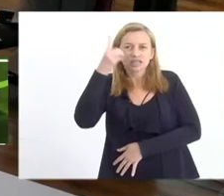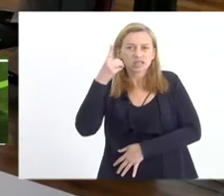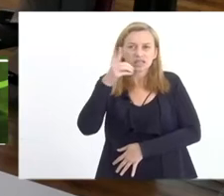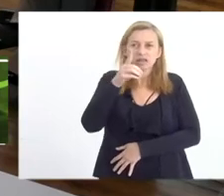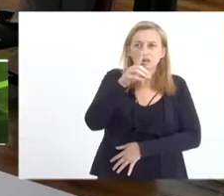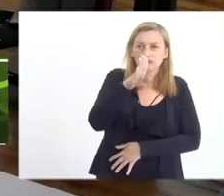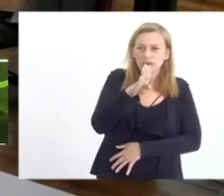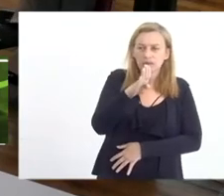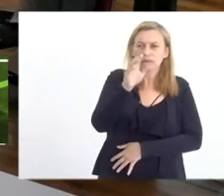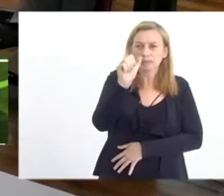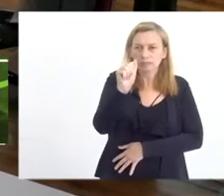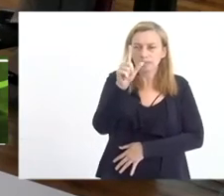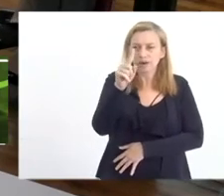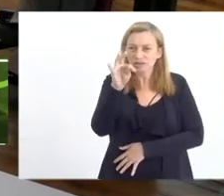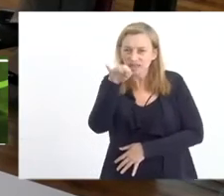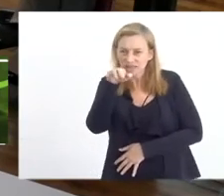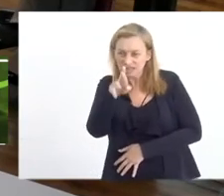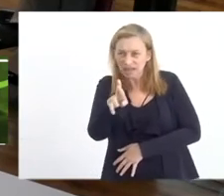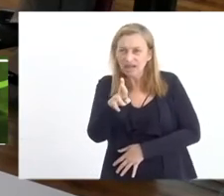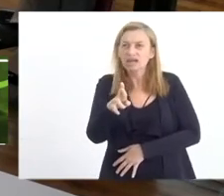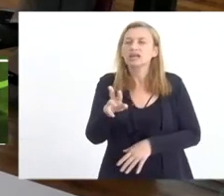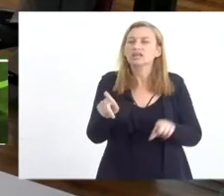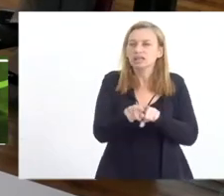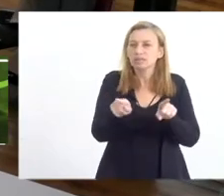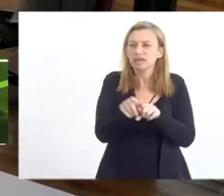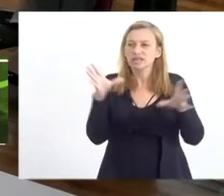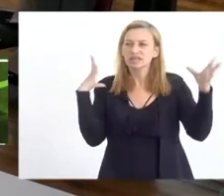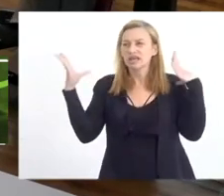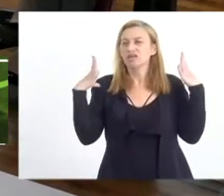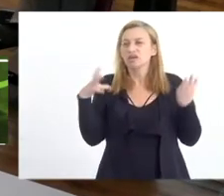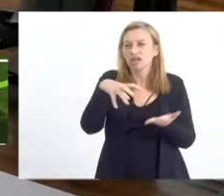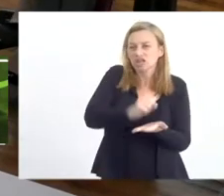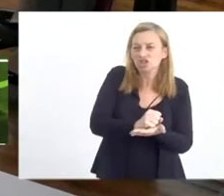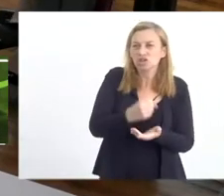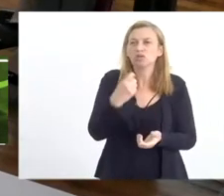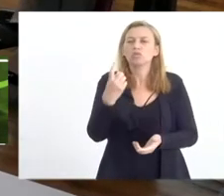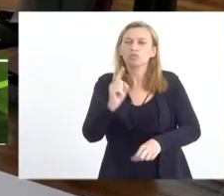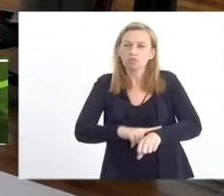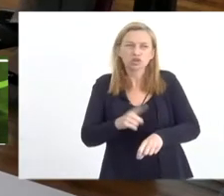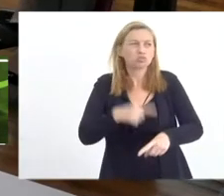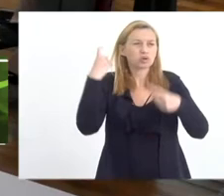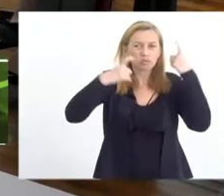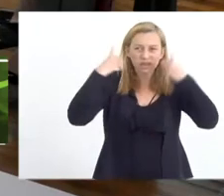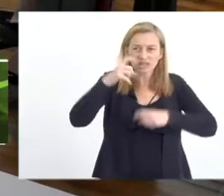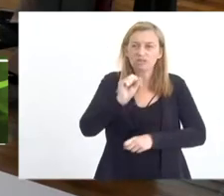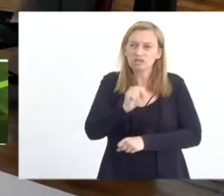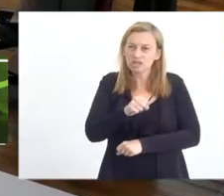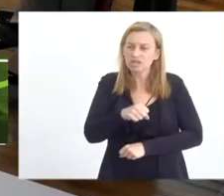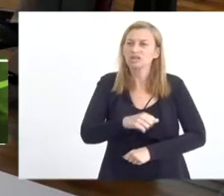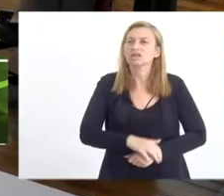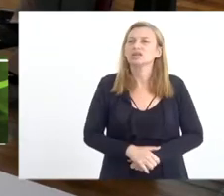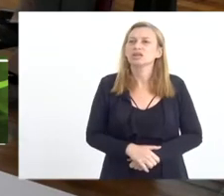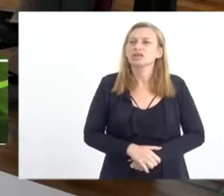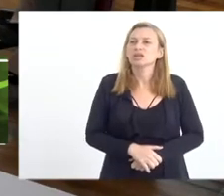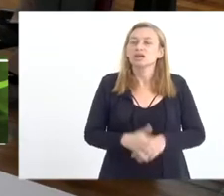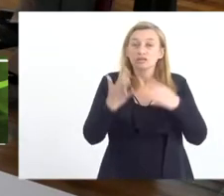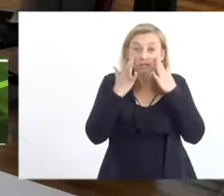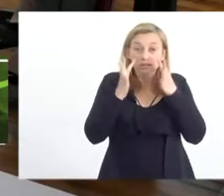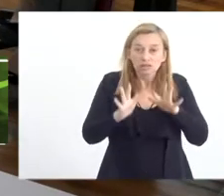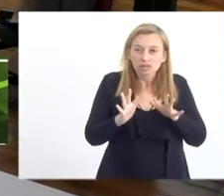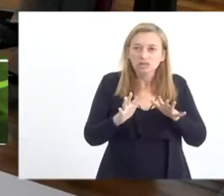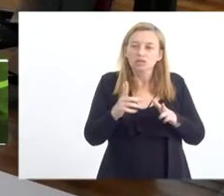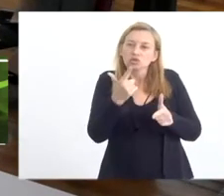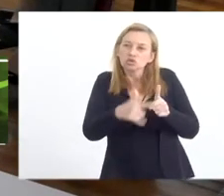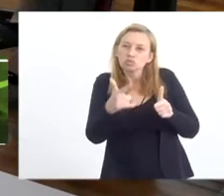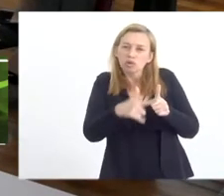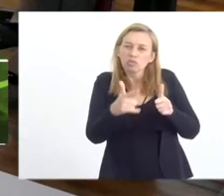Baltazar, da deputada Célia Jordão, então eu queria registrar, é um momento de muita preocupação, ficar muita atenção, levar em consideração os problemas